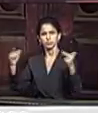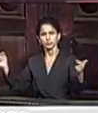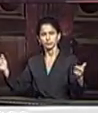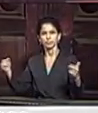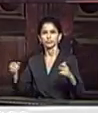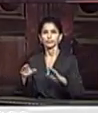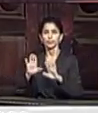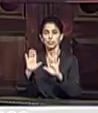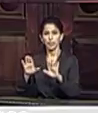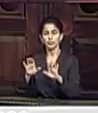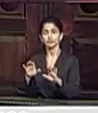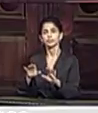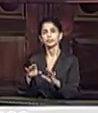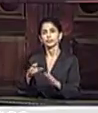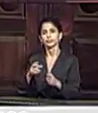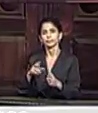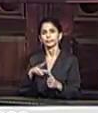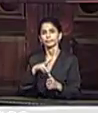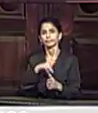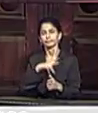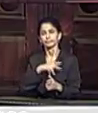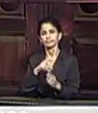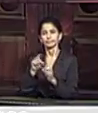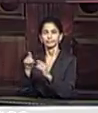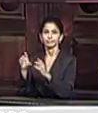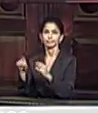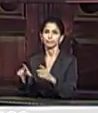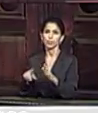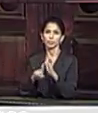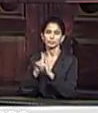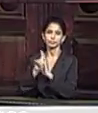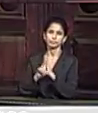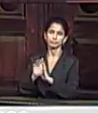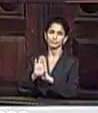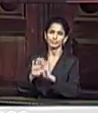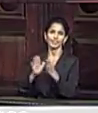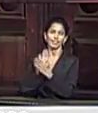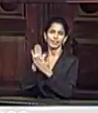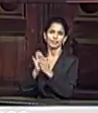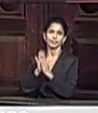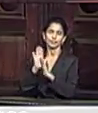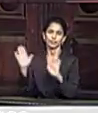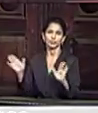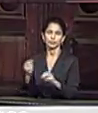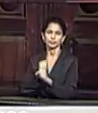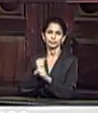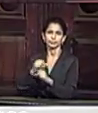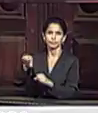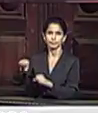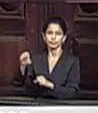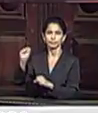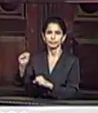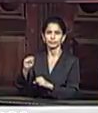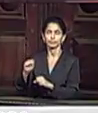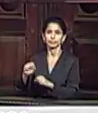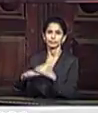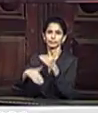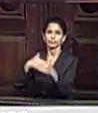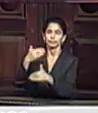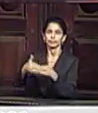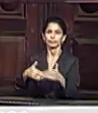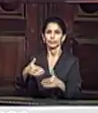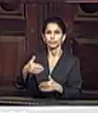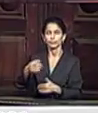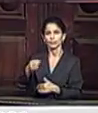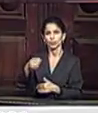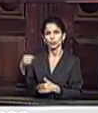foi privatizada sem que houvesse agência reguladora nenhuma. Foi privatizado em 98 e a agência passou a existir em